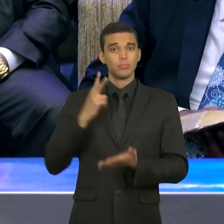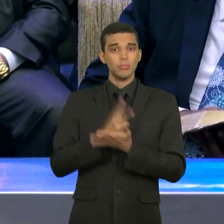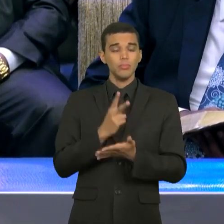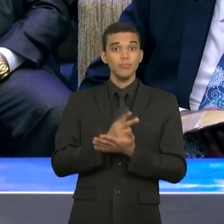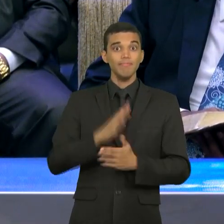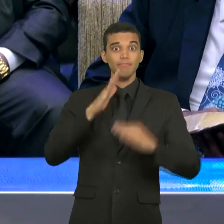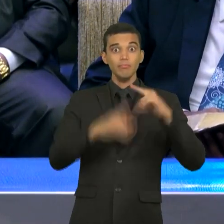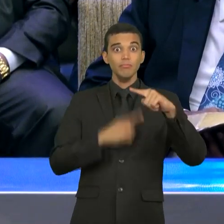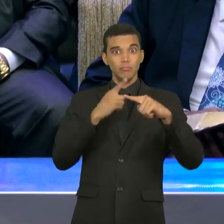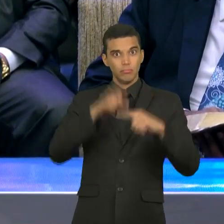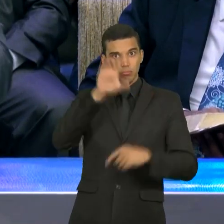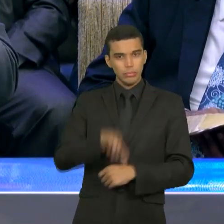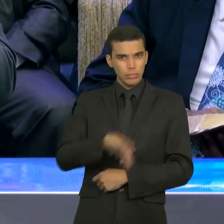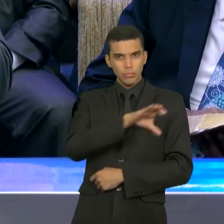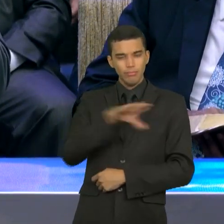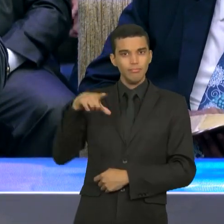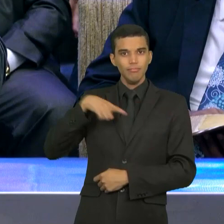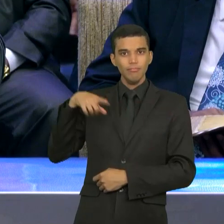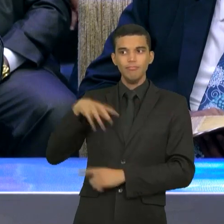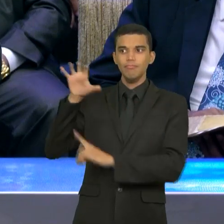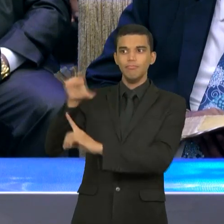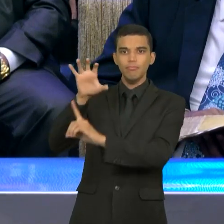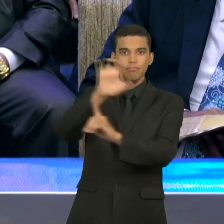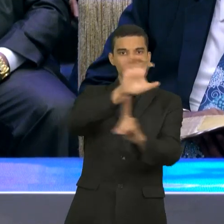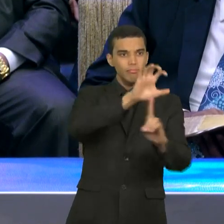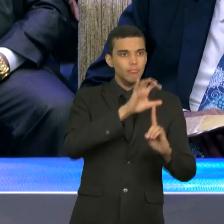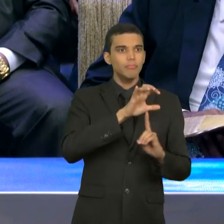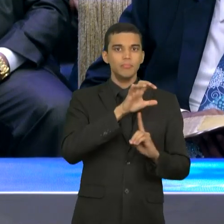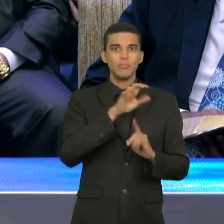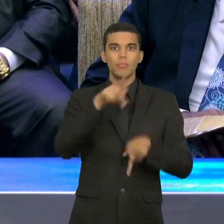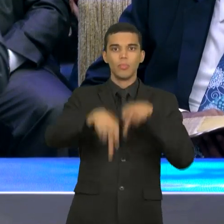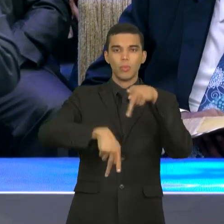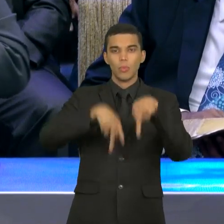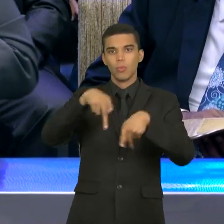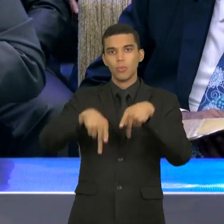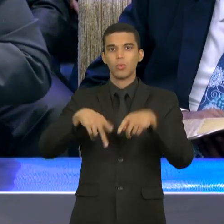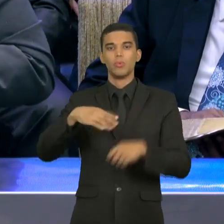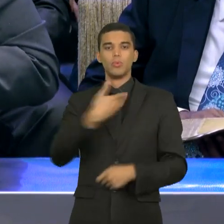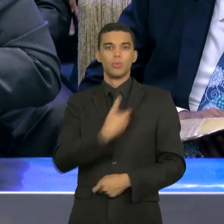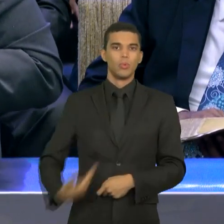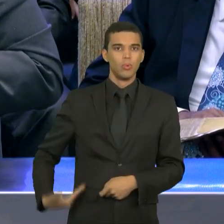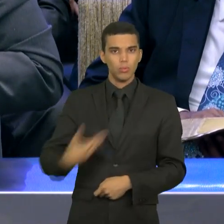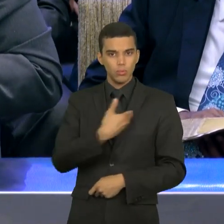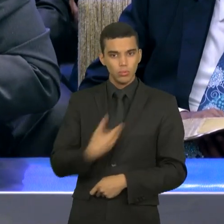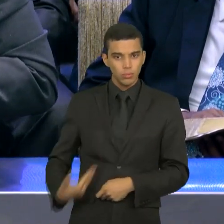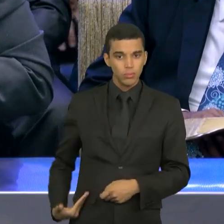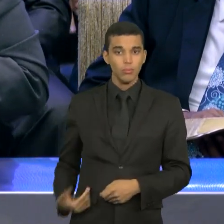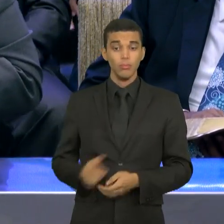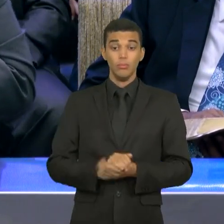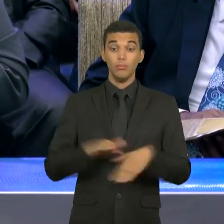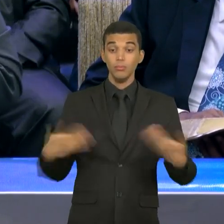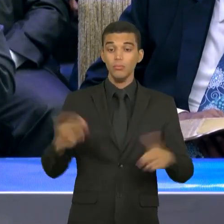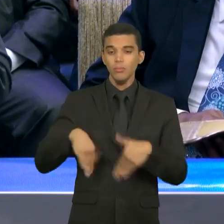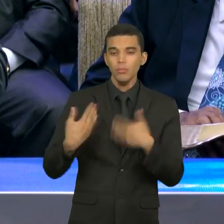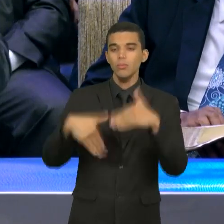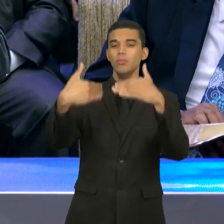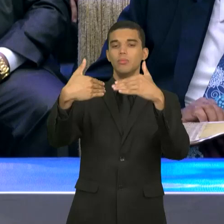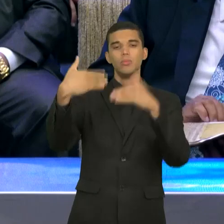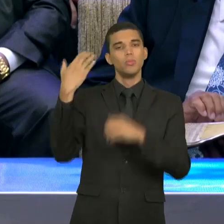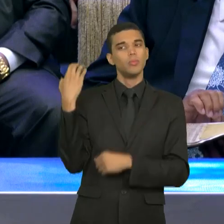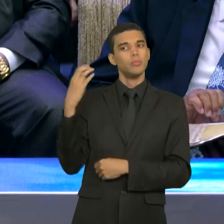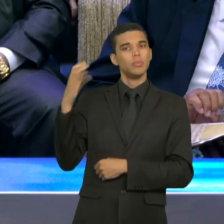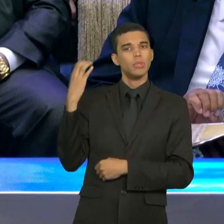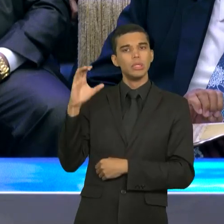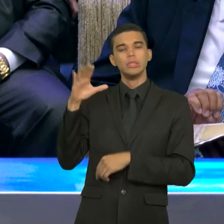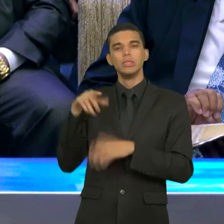tinha uma influência muito grande nos governos dos Nobres e havia então começou um desenvolvimento científico aí pelo